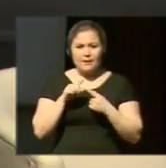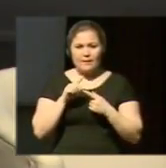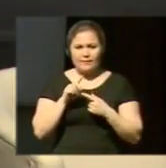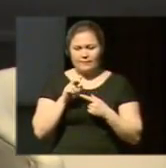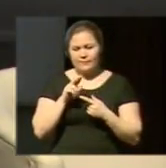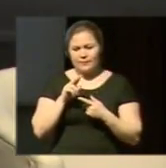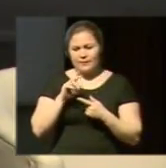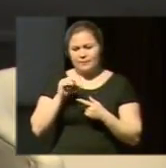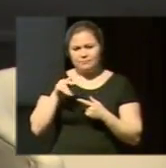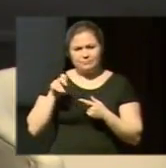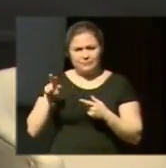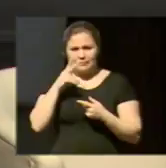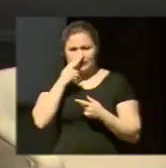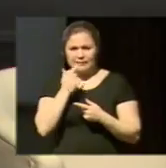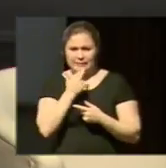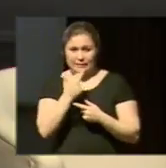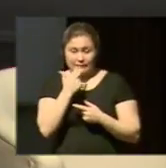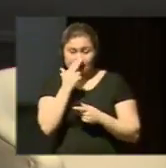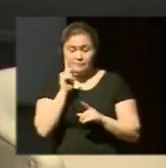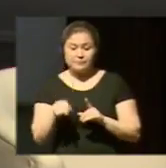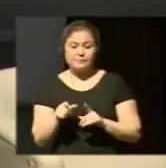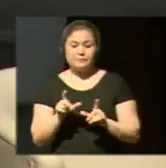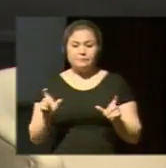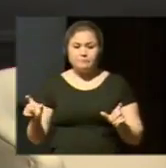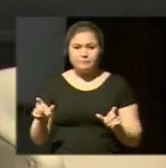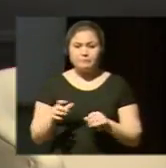Lyman, Reúna-se Lyman.